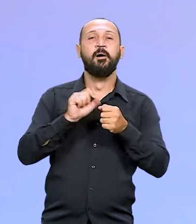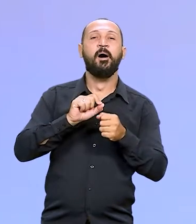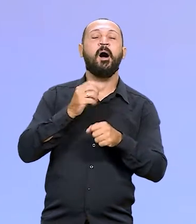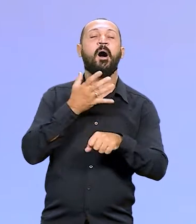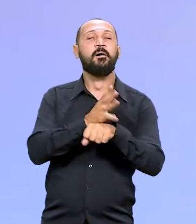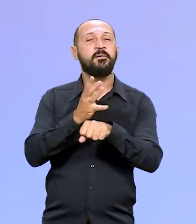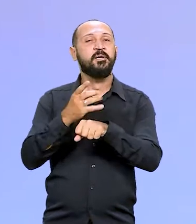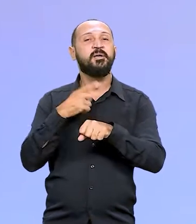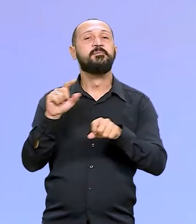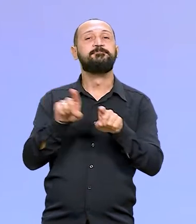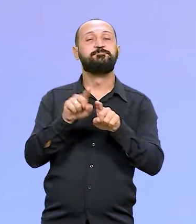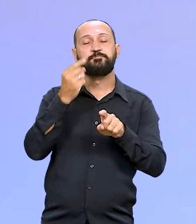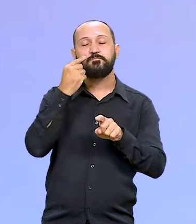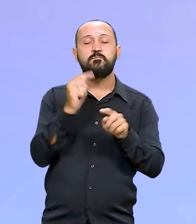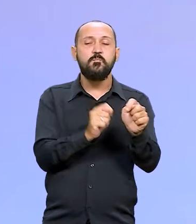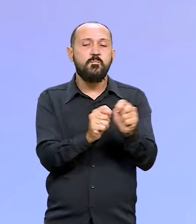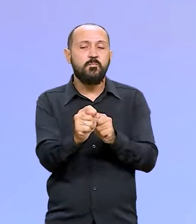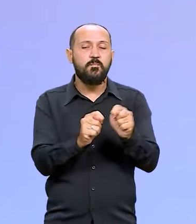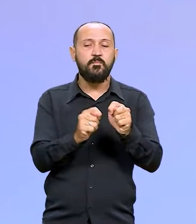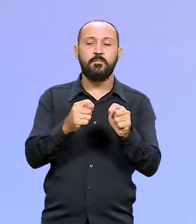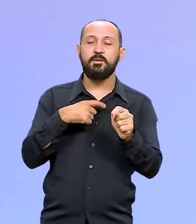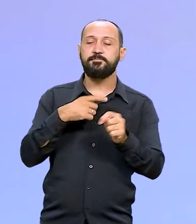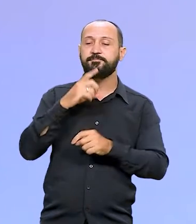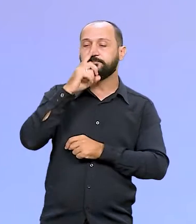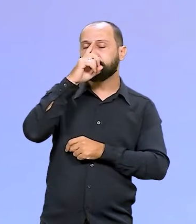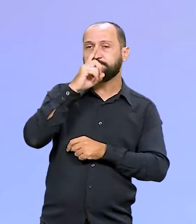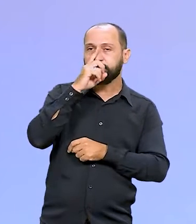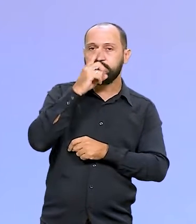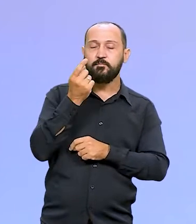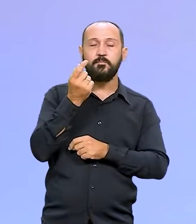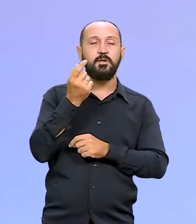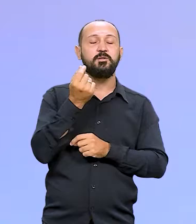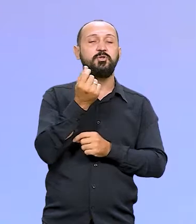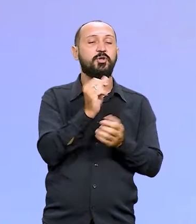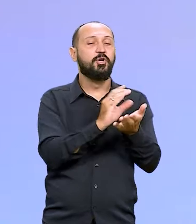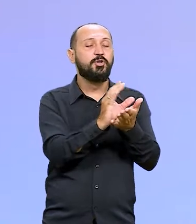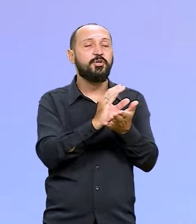sendo executado e está tendo também a mitigação desse risco